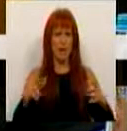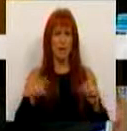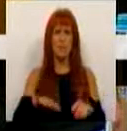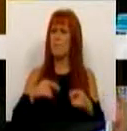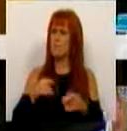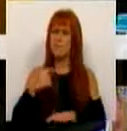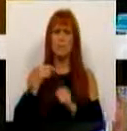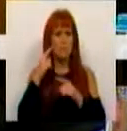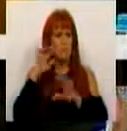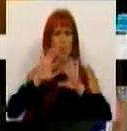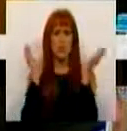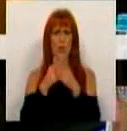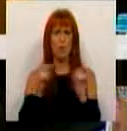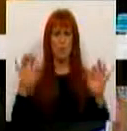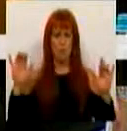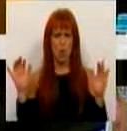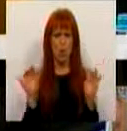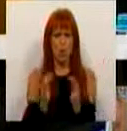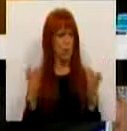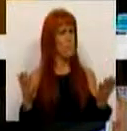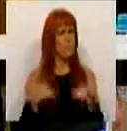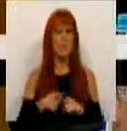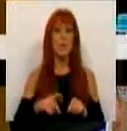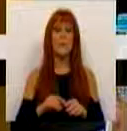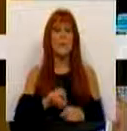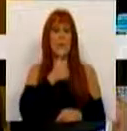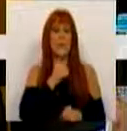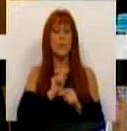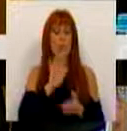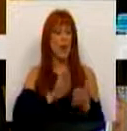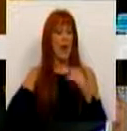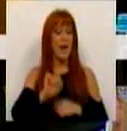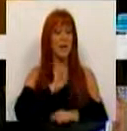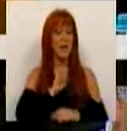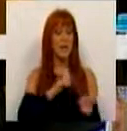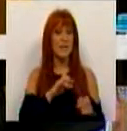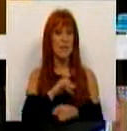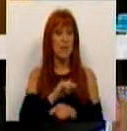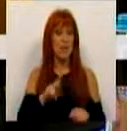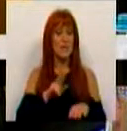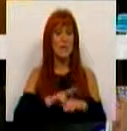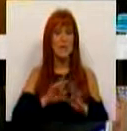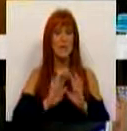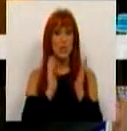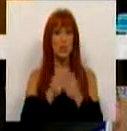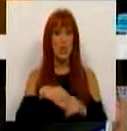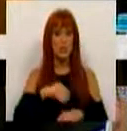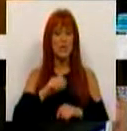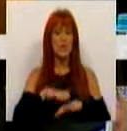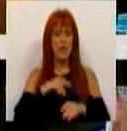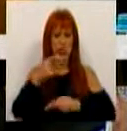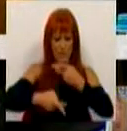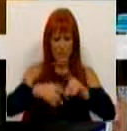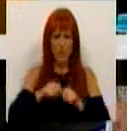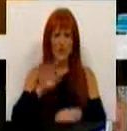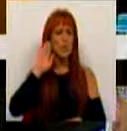mas a tendência geral era regressiva. Por determinação da minha colega Célia Ramos, da Direção-Geral do Território, encontra-se a produzir uma